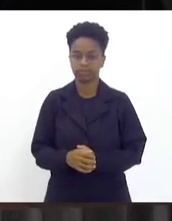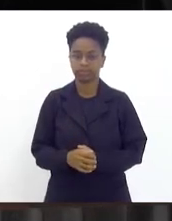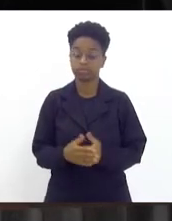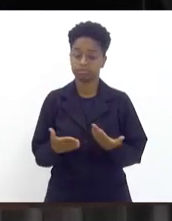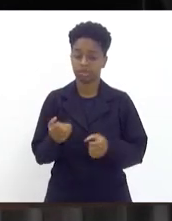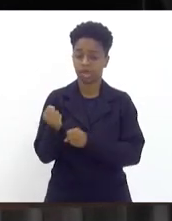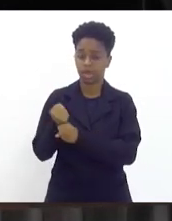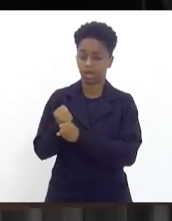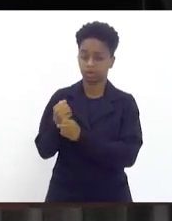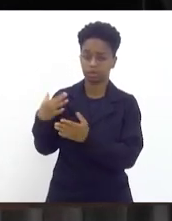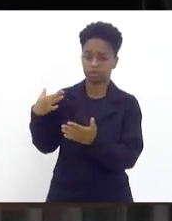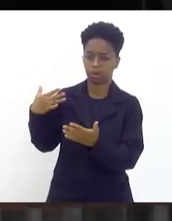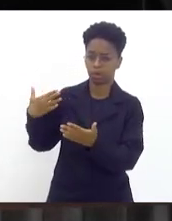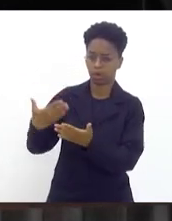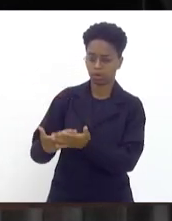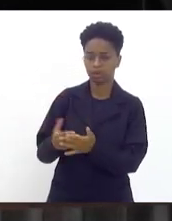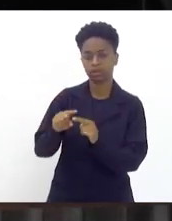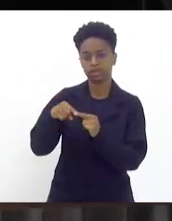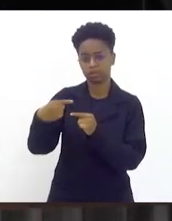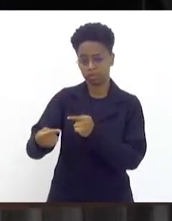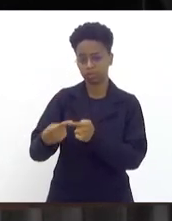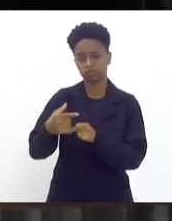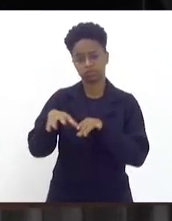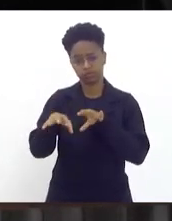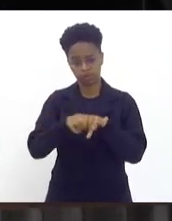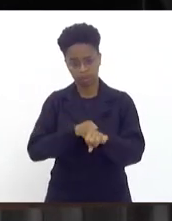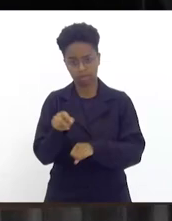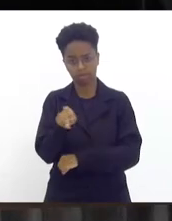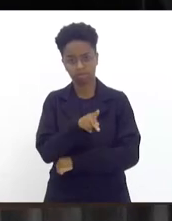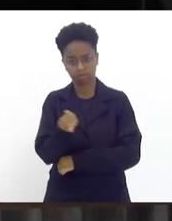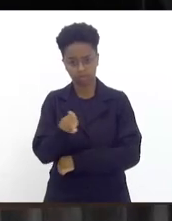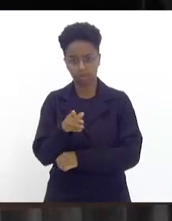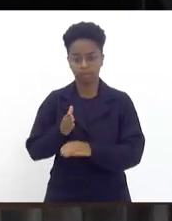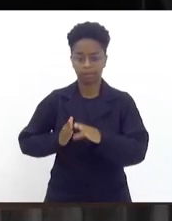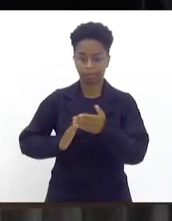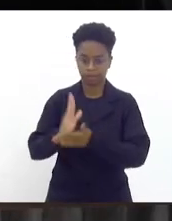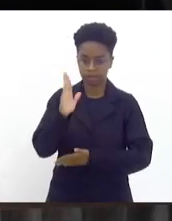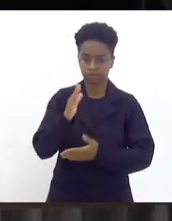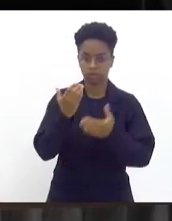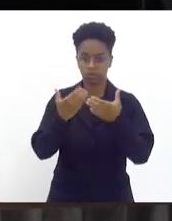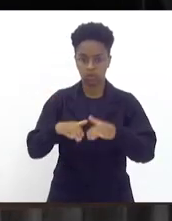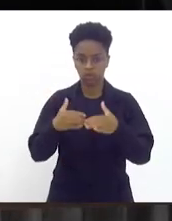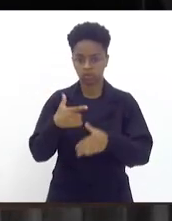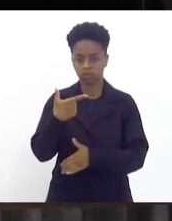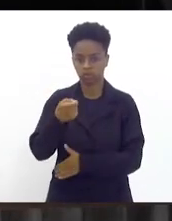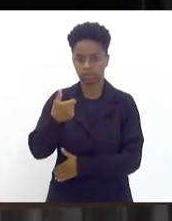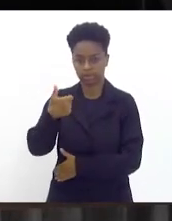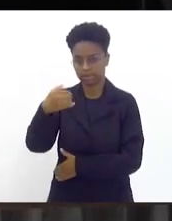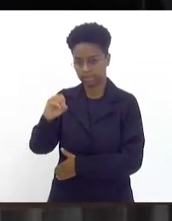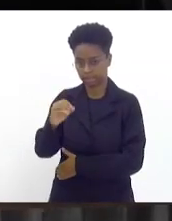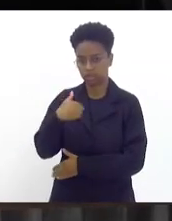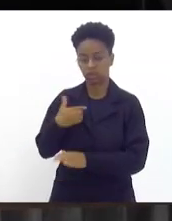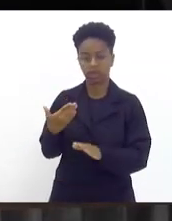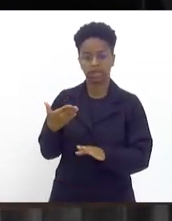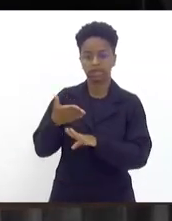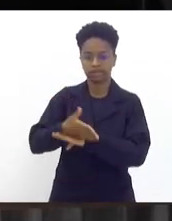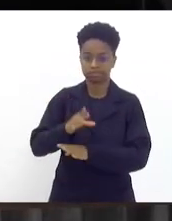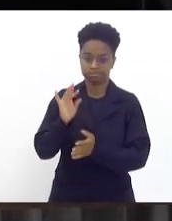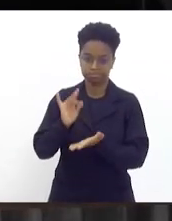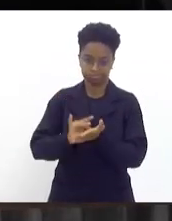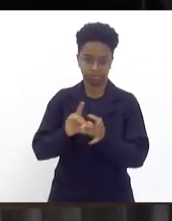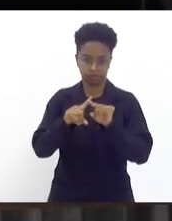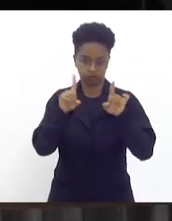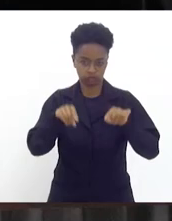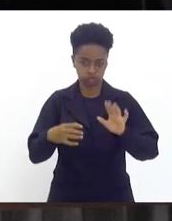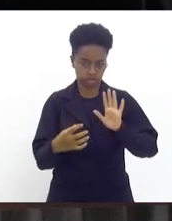S anos todos depois virei Professor fiz o concurso em 2010 entrei para rede efetivamente